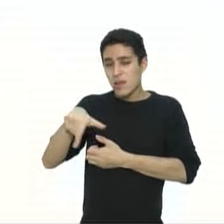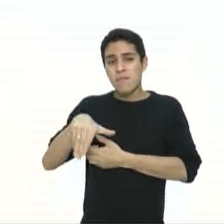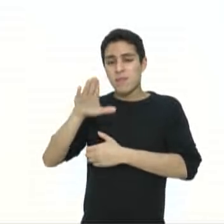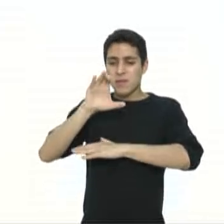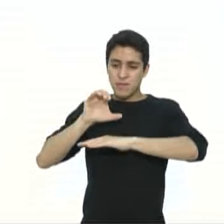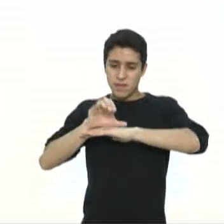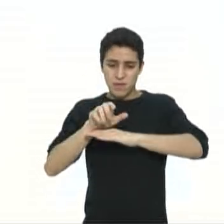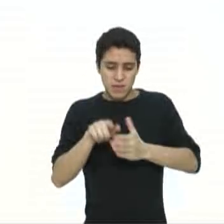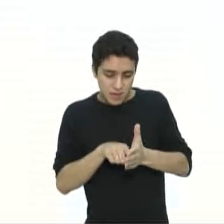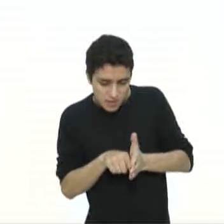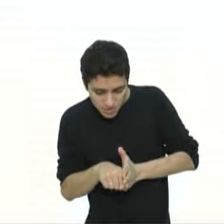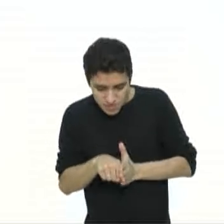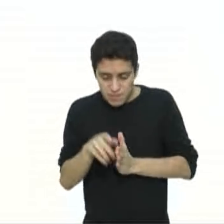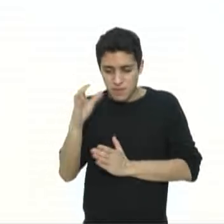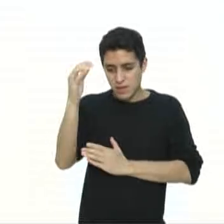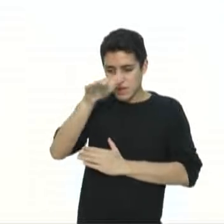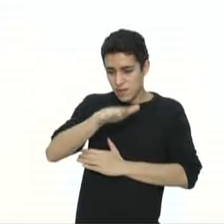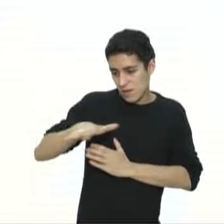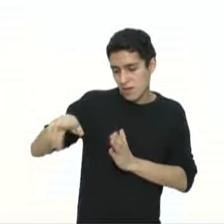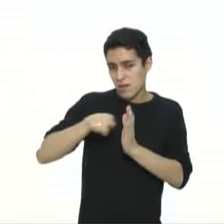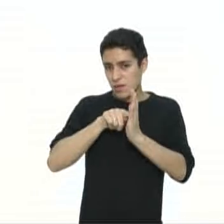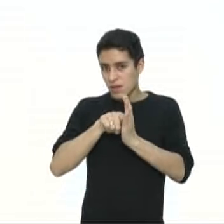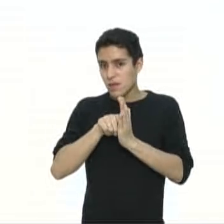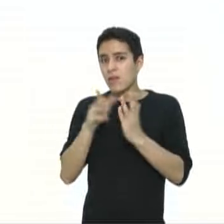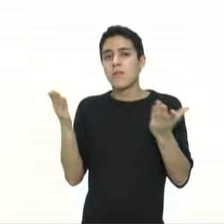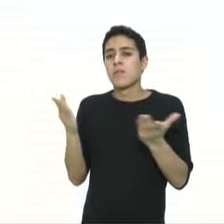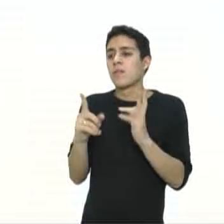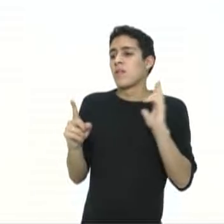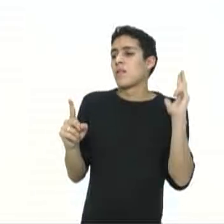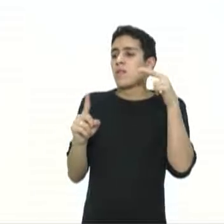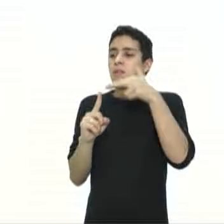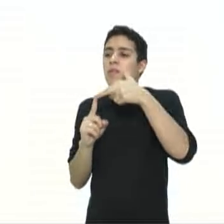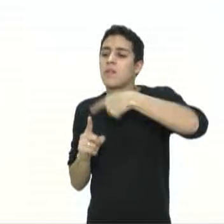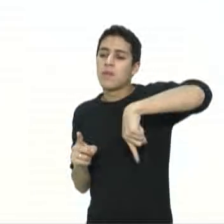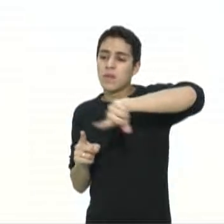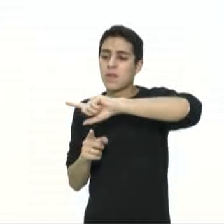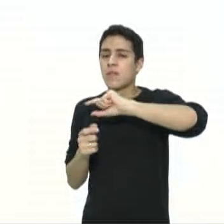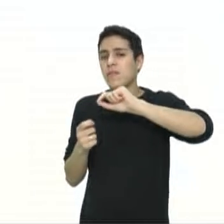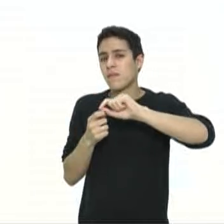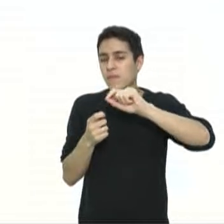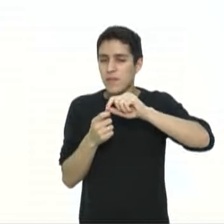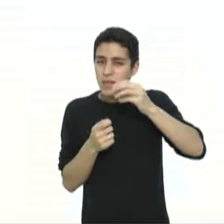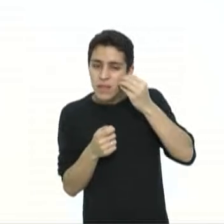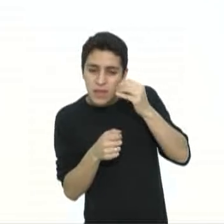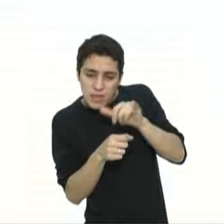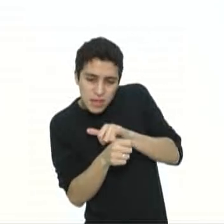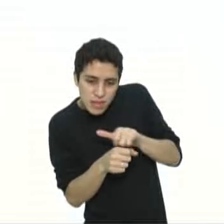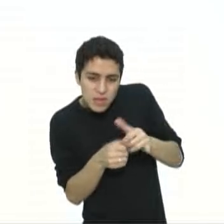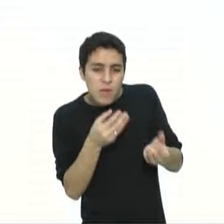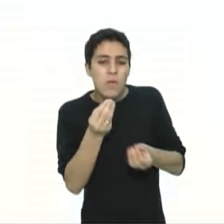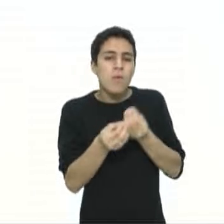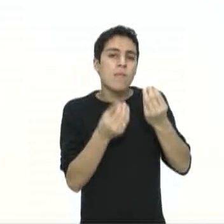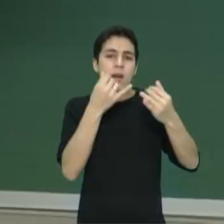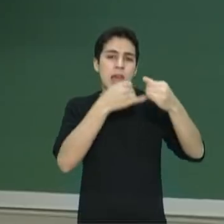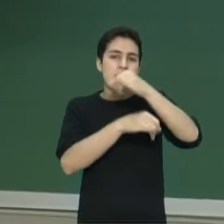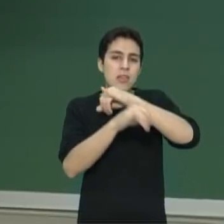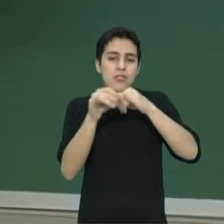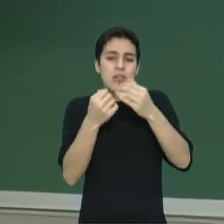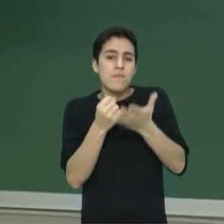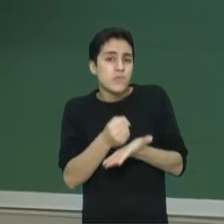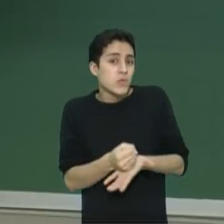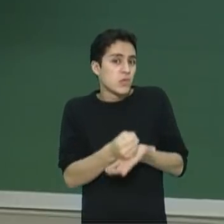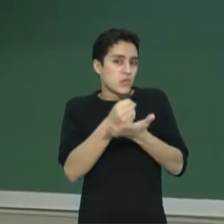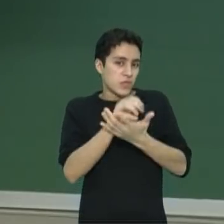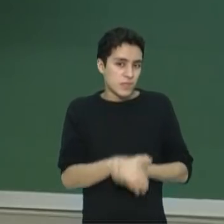investe em pesquisa científica e hoje é referência mundial na produção de alternativas de fonte de energia